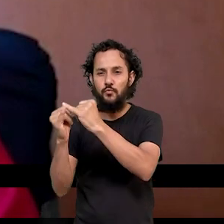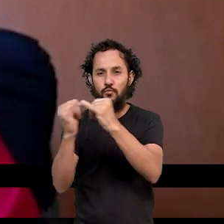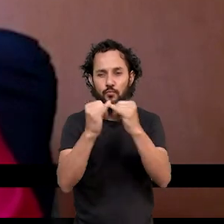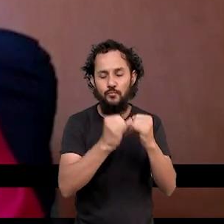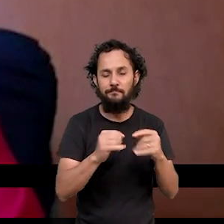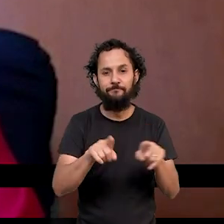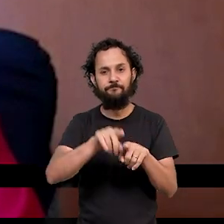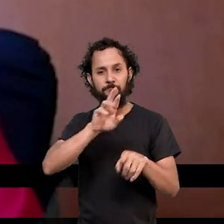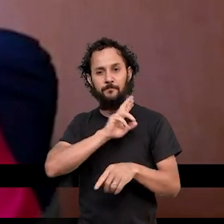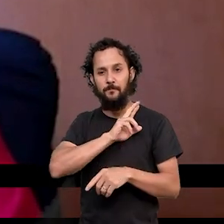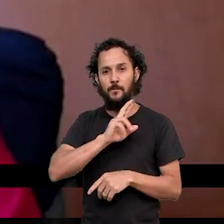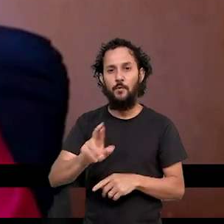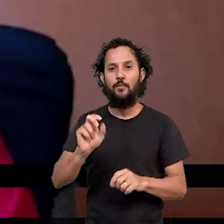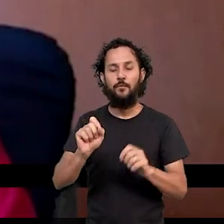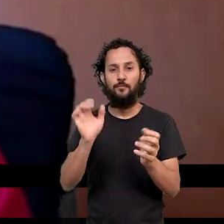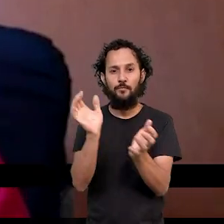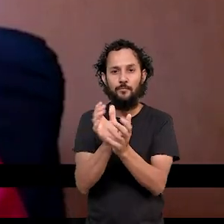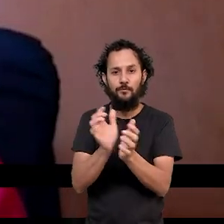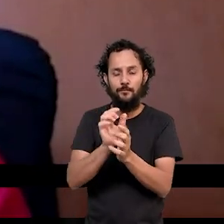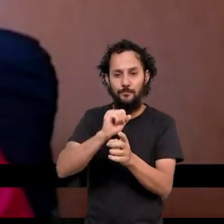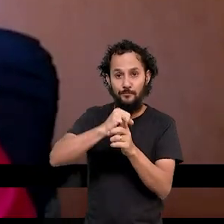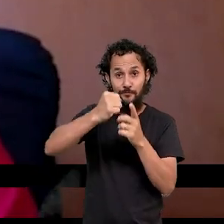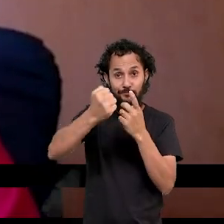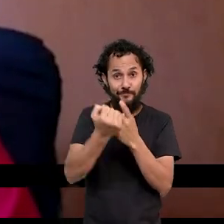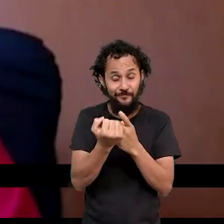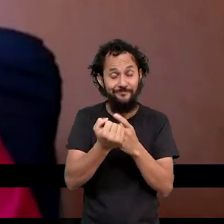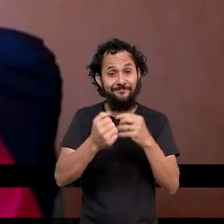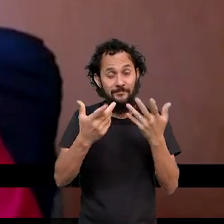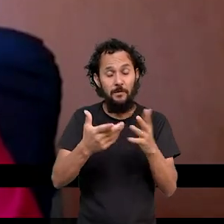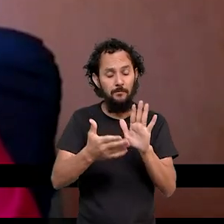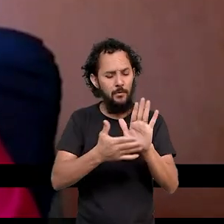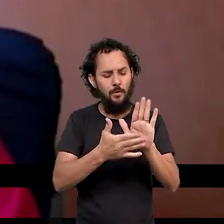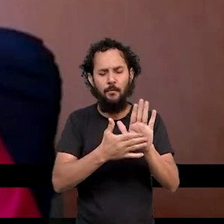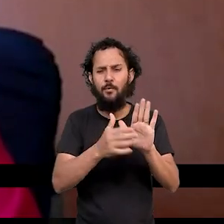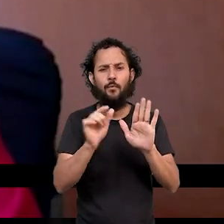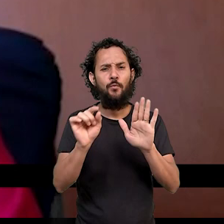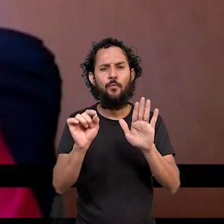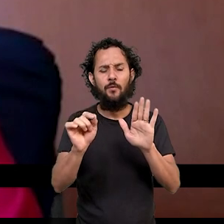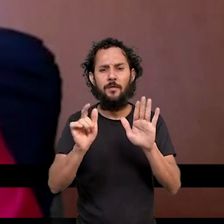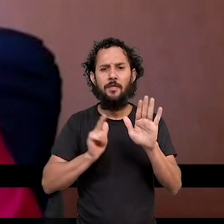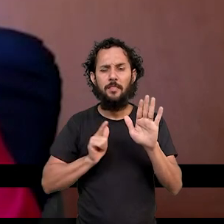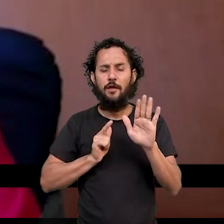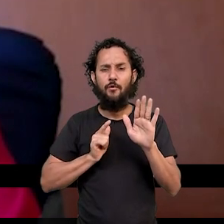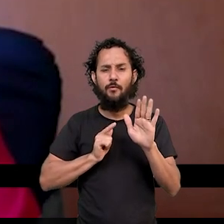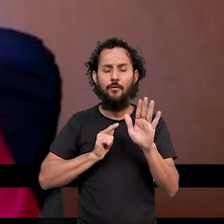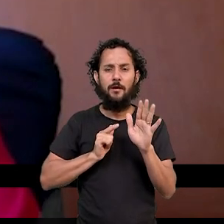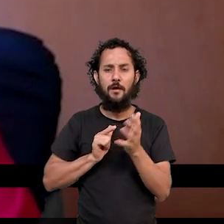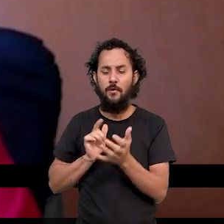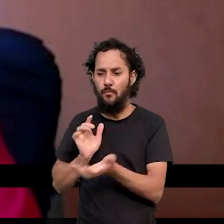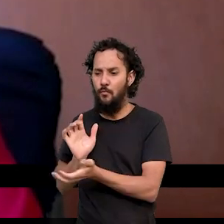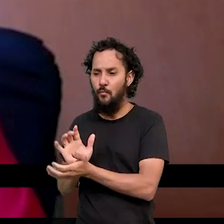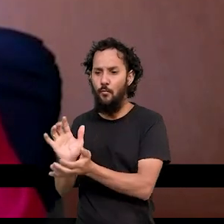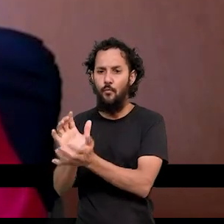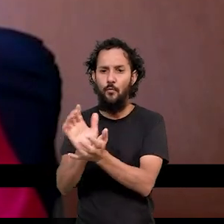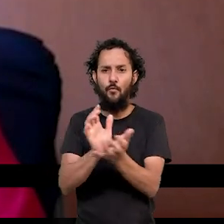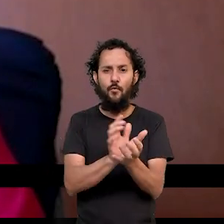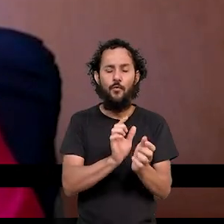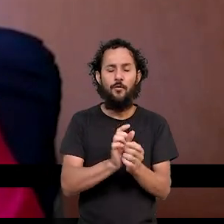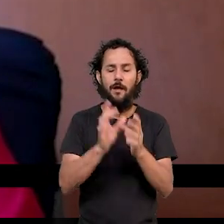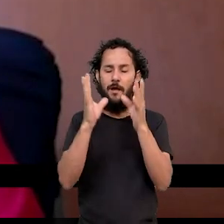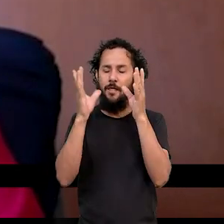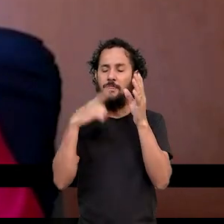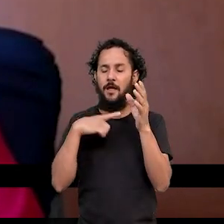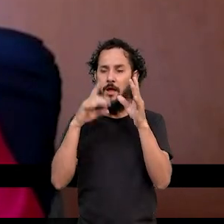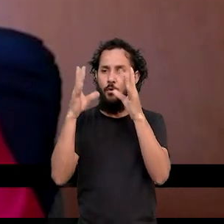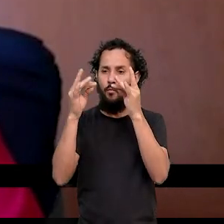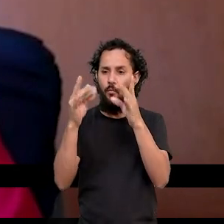entidades e representantes de movimentos sociais. Nossa proposta é construir coletivamente conteúdo